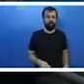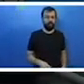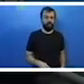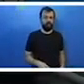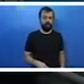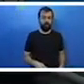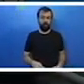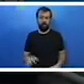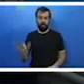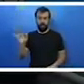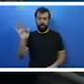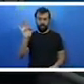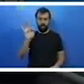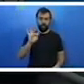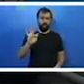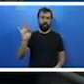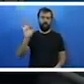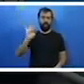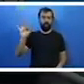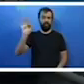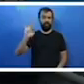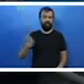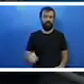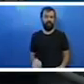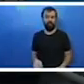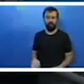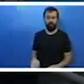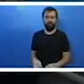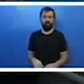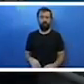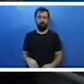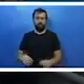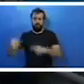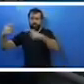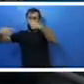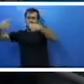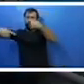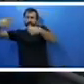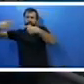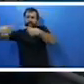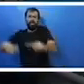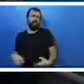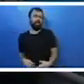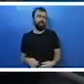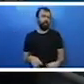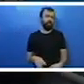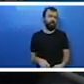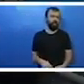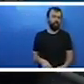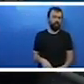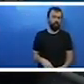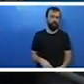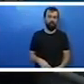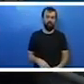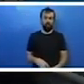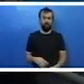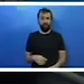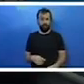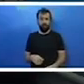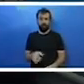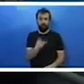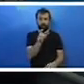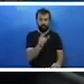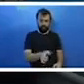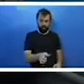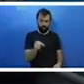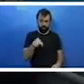A França estava fervilhando com a Revolução Francesa, matando os reis lá e o povo tomando poder. Então, eles sabiam disso,